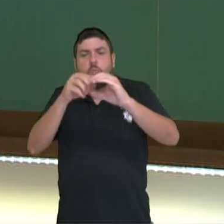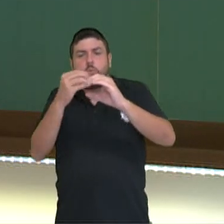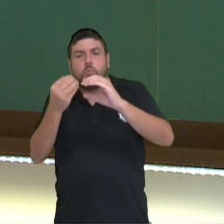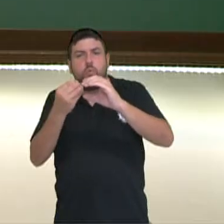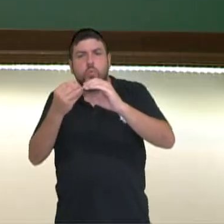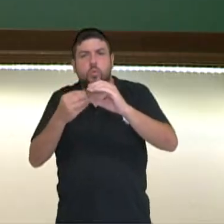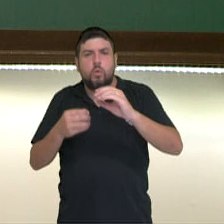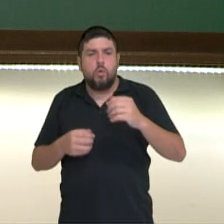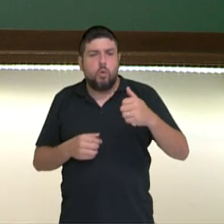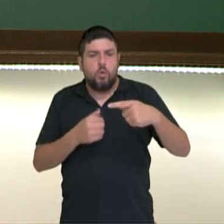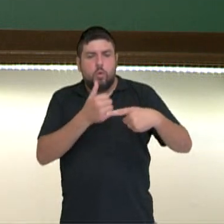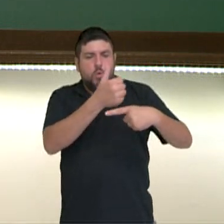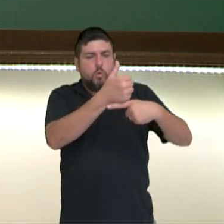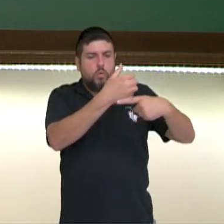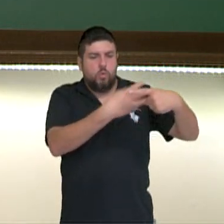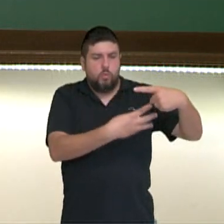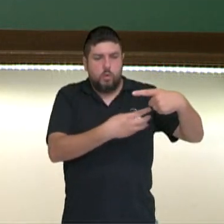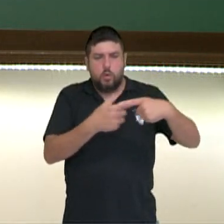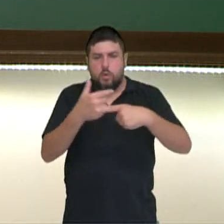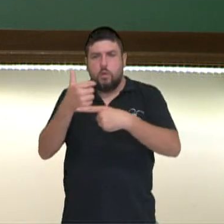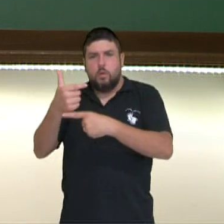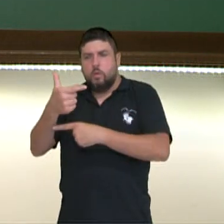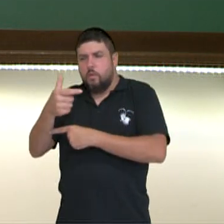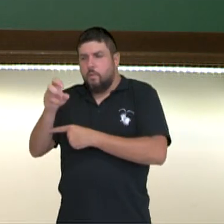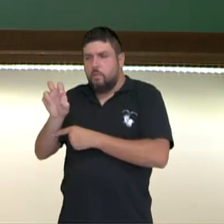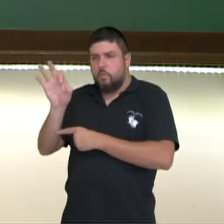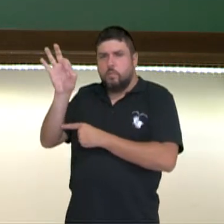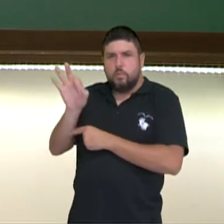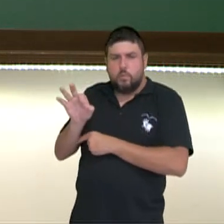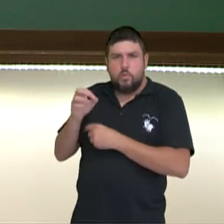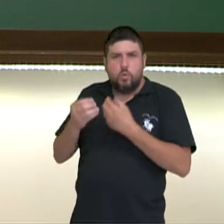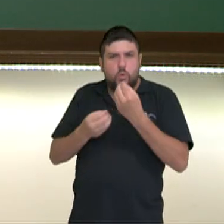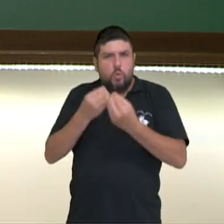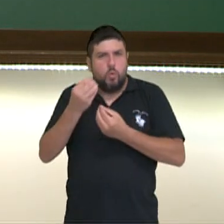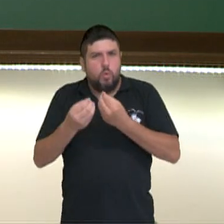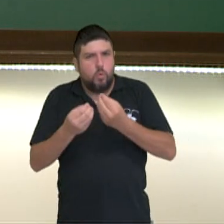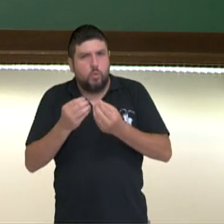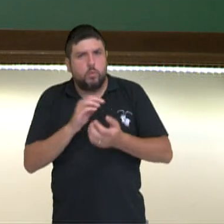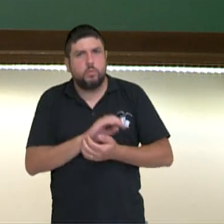25 é a mesma coisa? Vem comigo que eu vou mostrar para vocês. Número 2 aqui, por favor, ó.